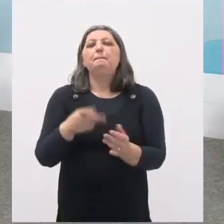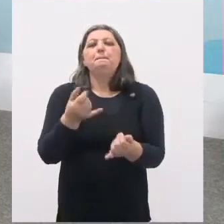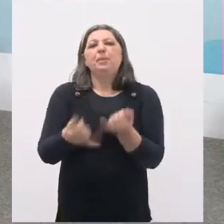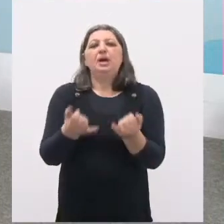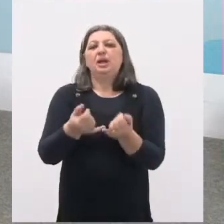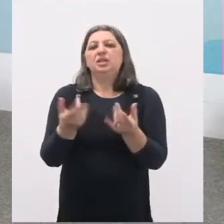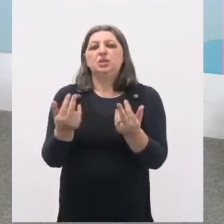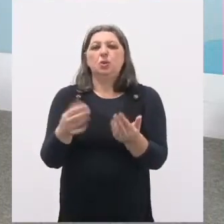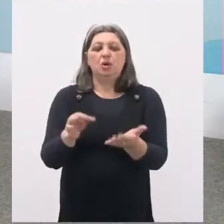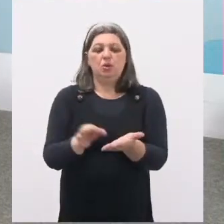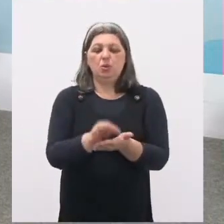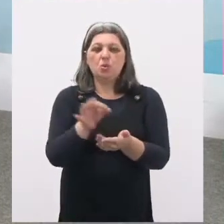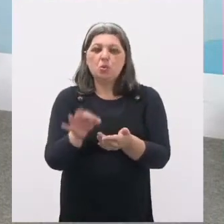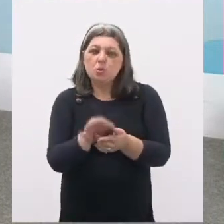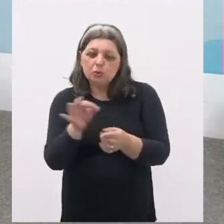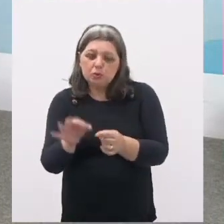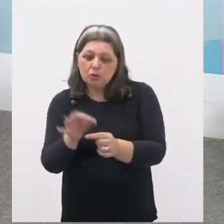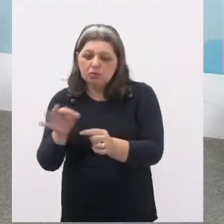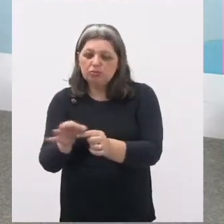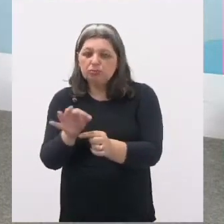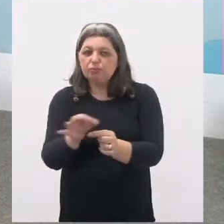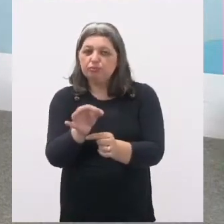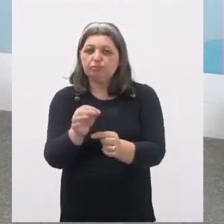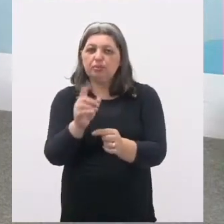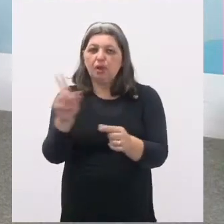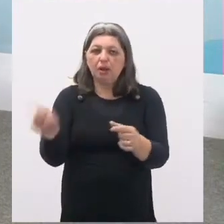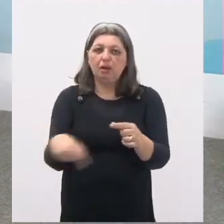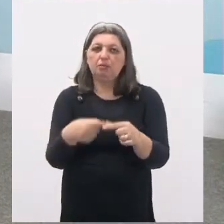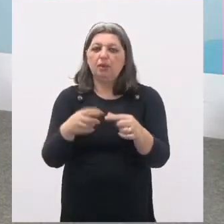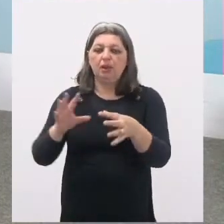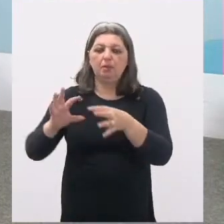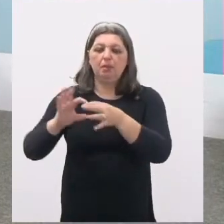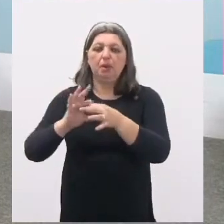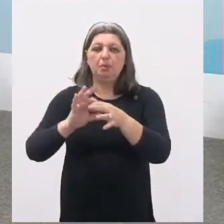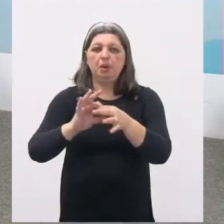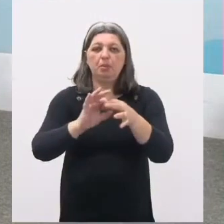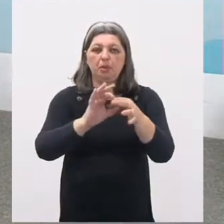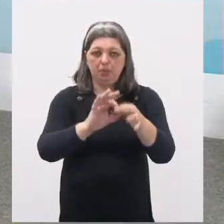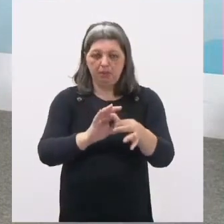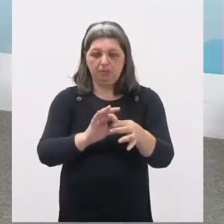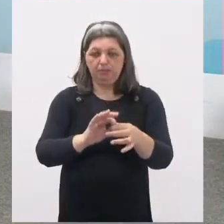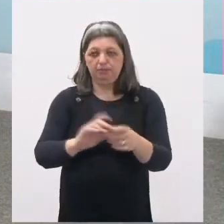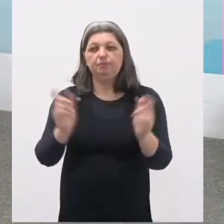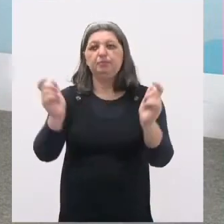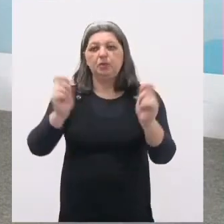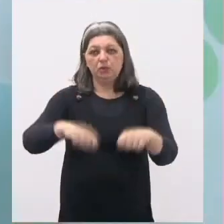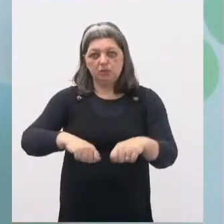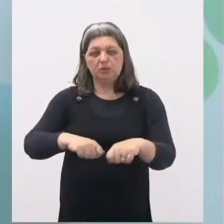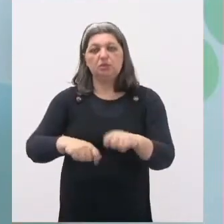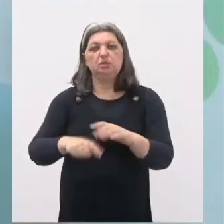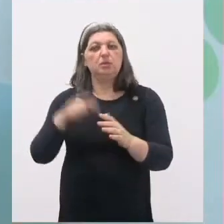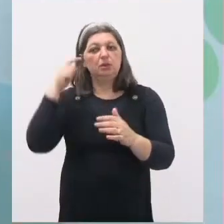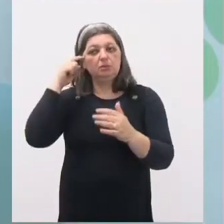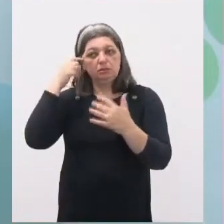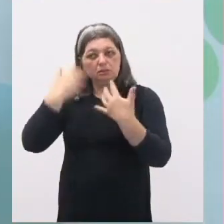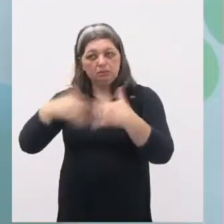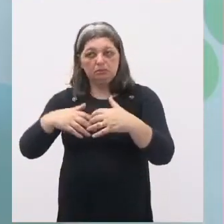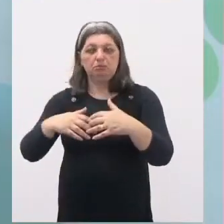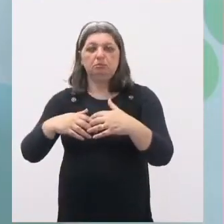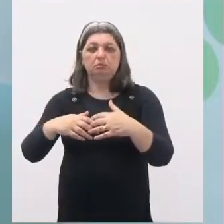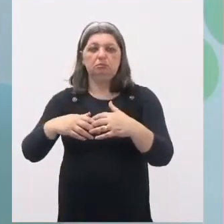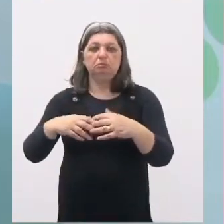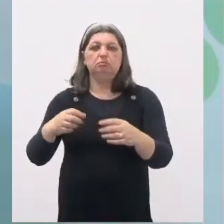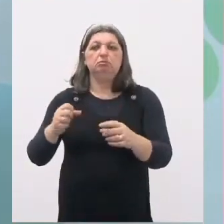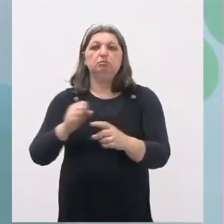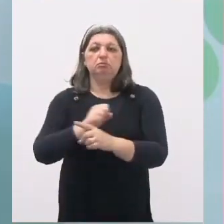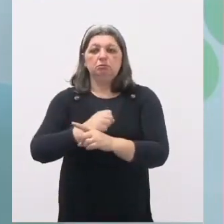elas interligam entre esses aspectos, essas questões relacionadas às competências cognitivas, socioemocional,